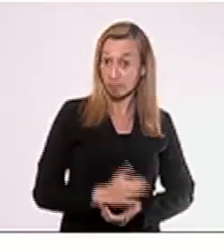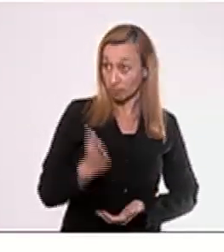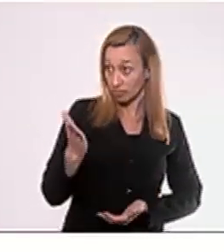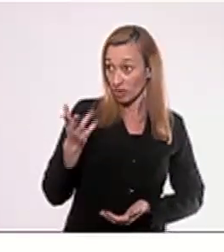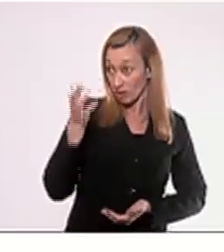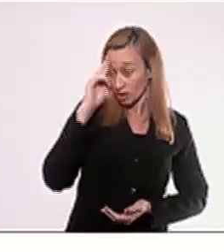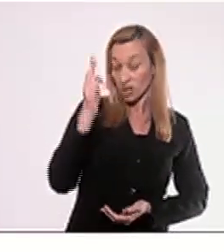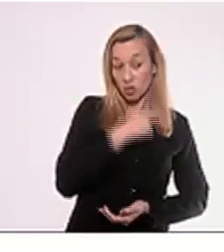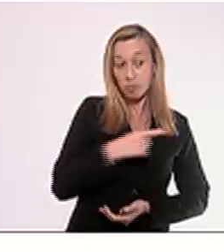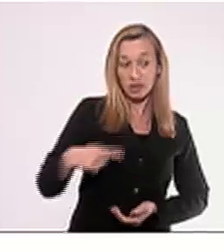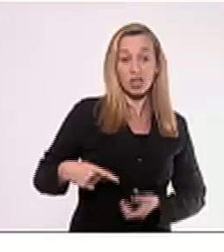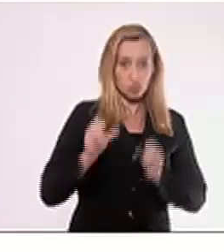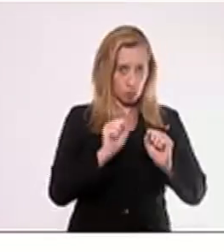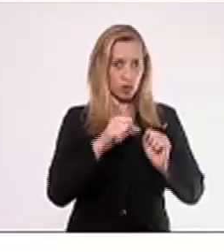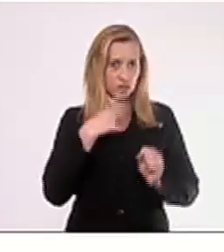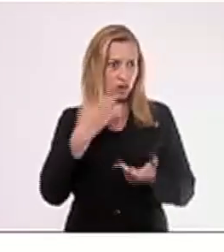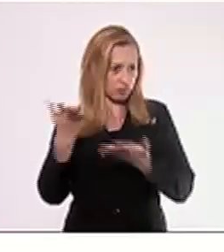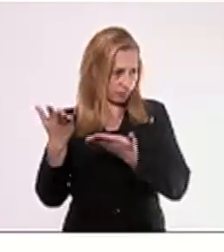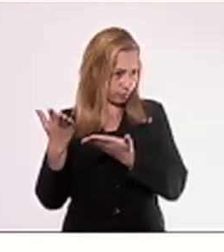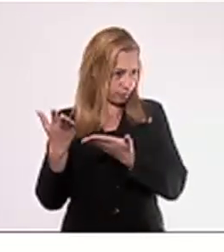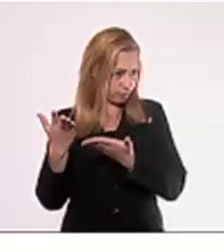Senhor presidente, pode